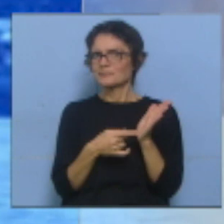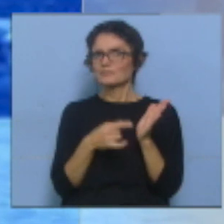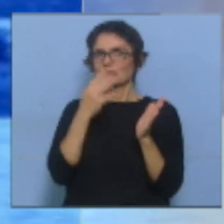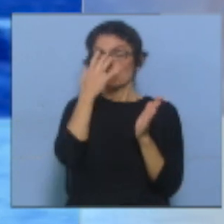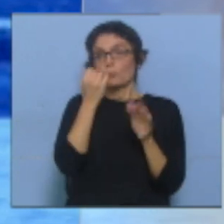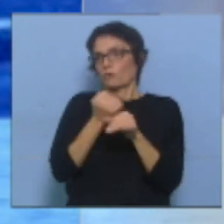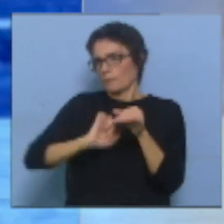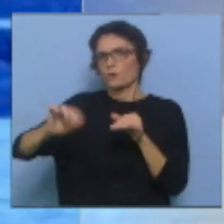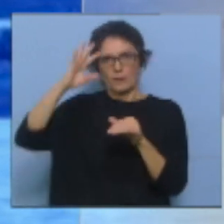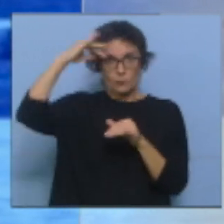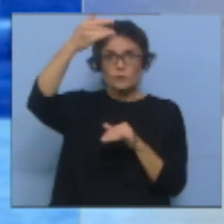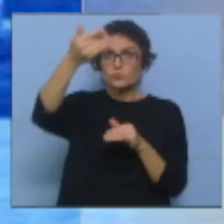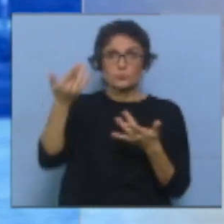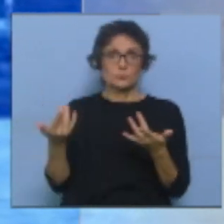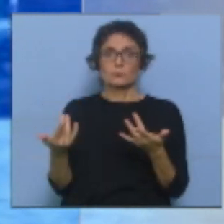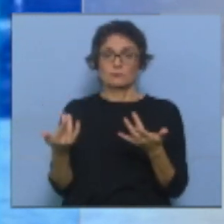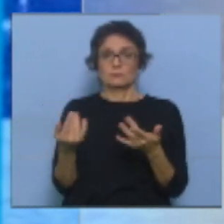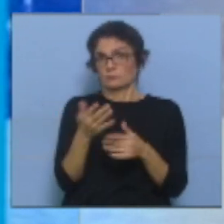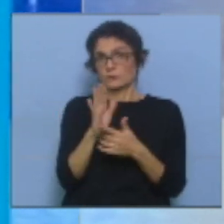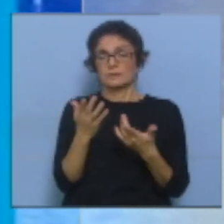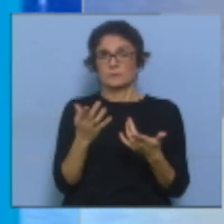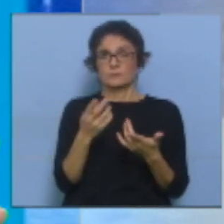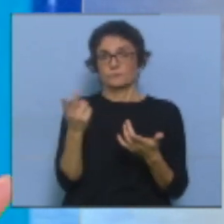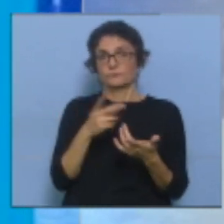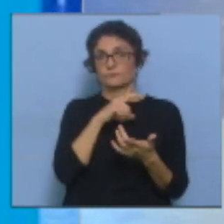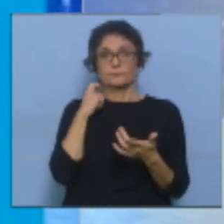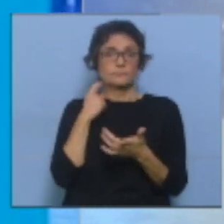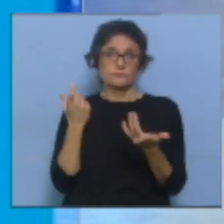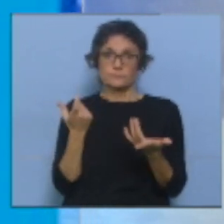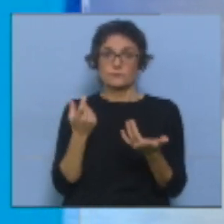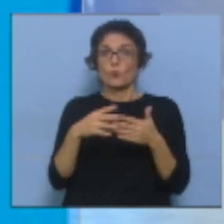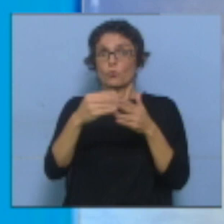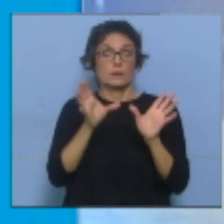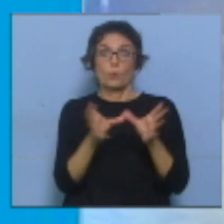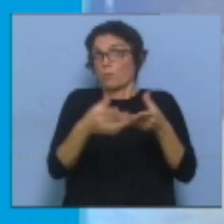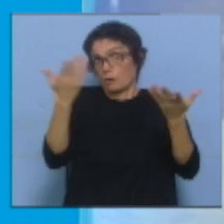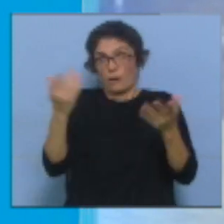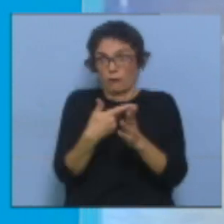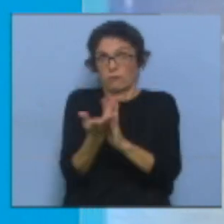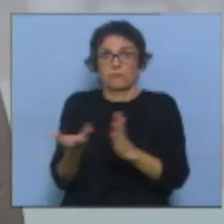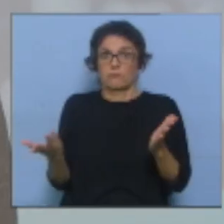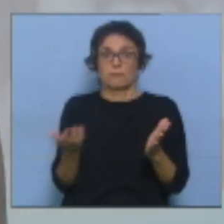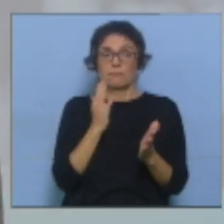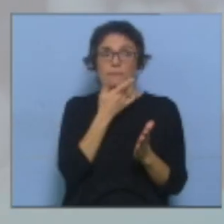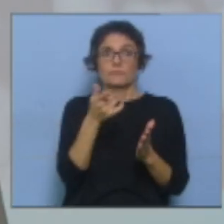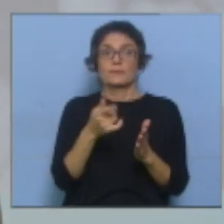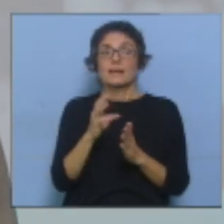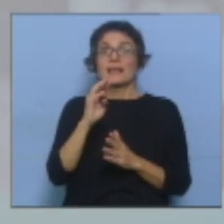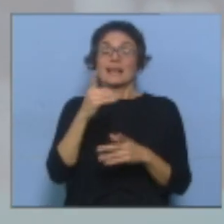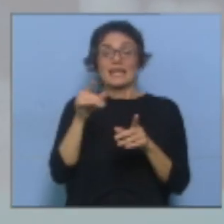trabalho que eles depois vão ter como líderes de comunidades, etc. Eles vão se chamar-se Sousas,